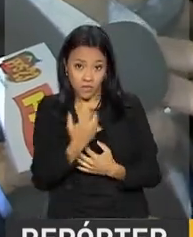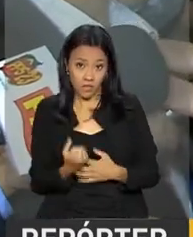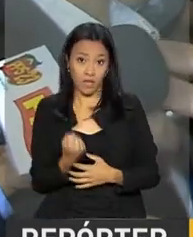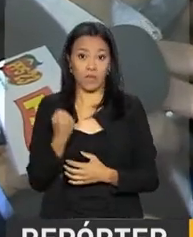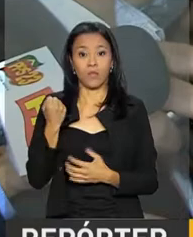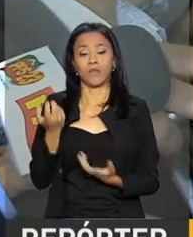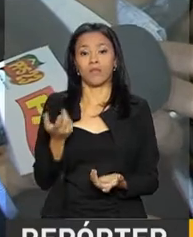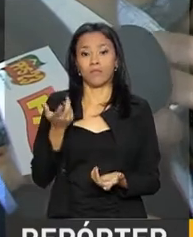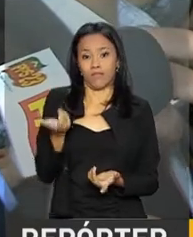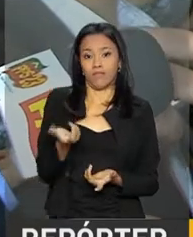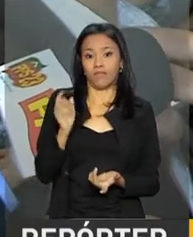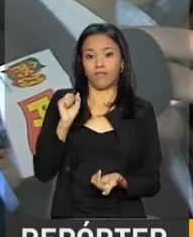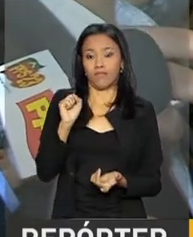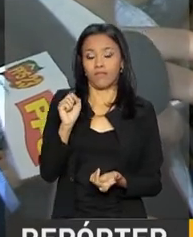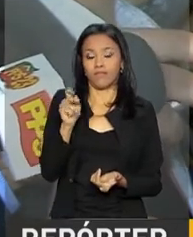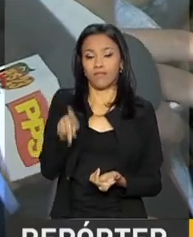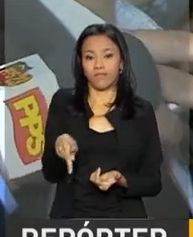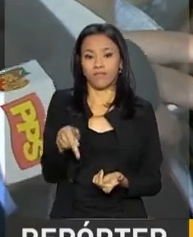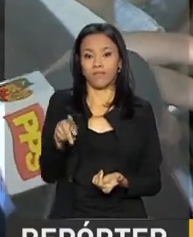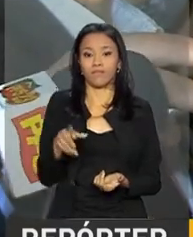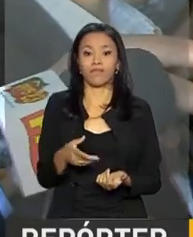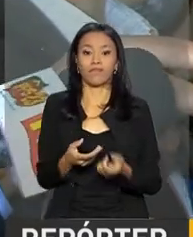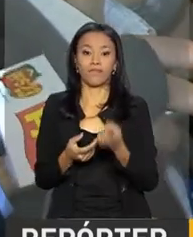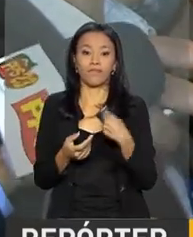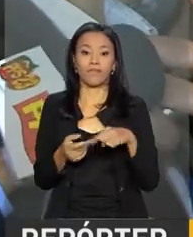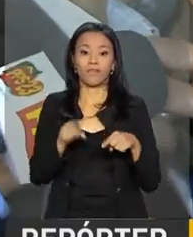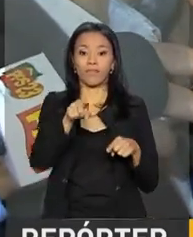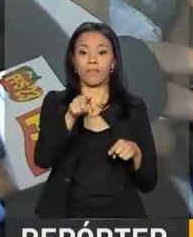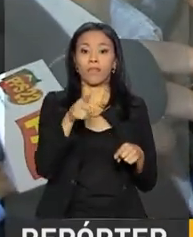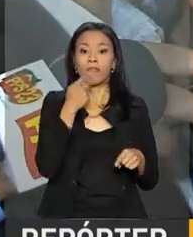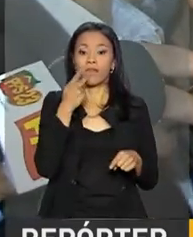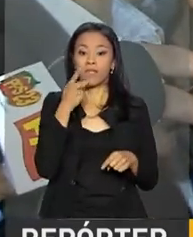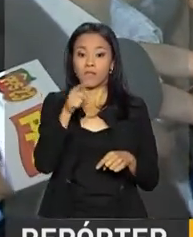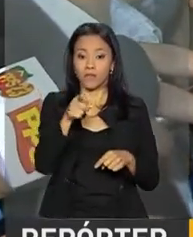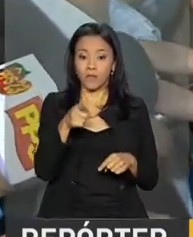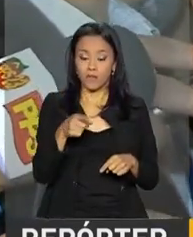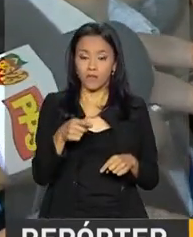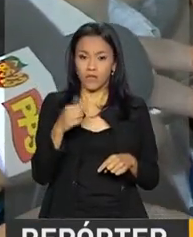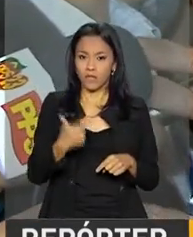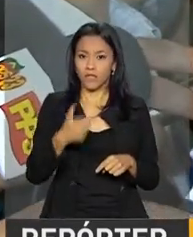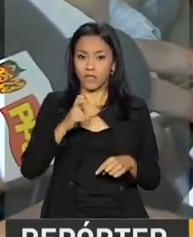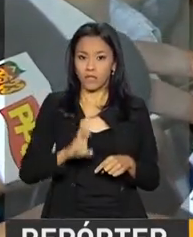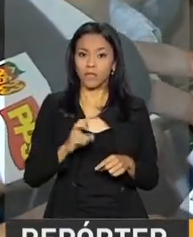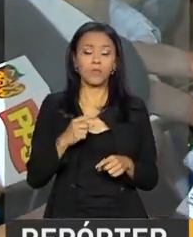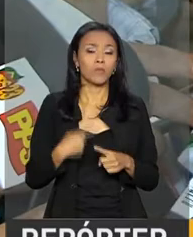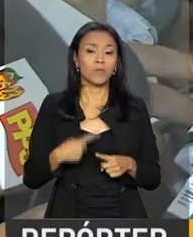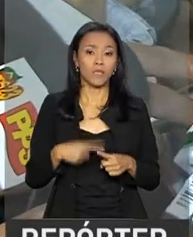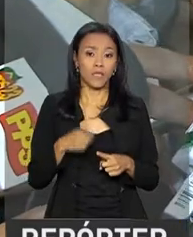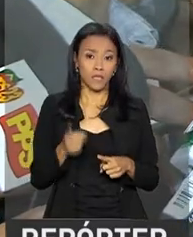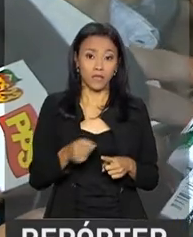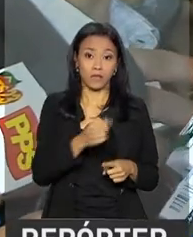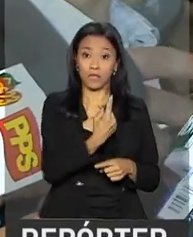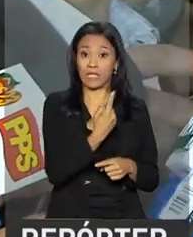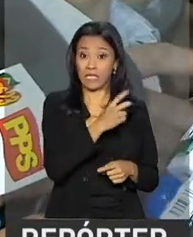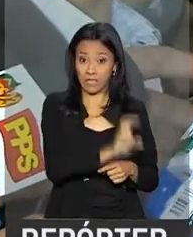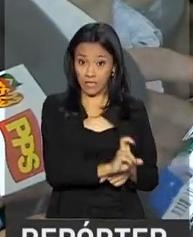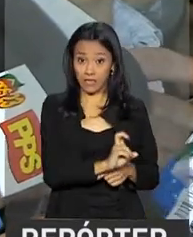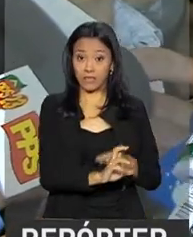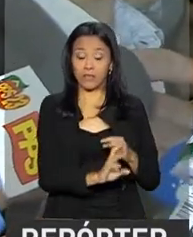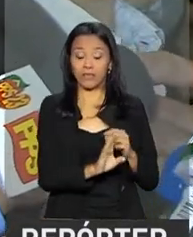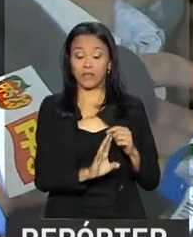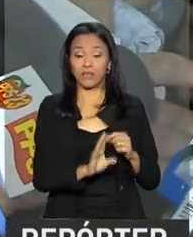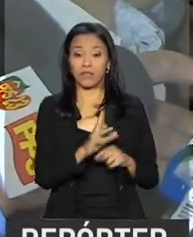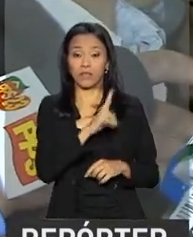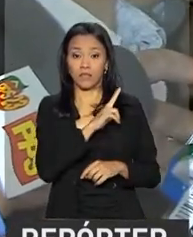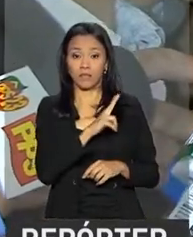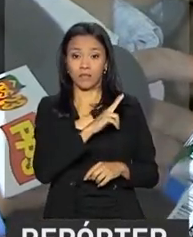serviço público 25 anos de tempo mínimo de contribuição é iniciativa privada 15 anos de tempo